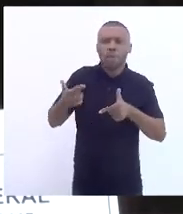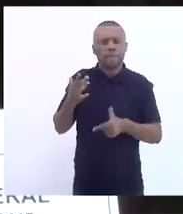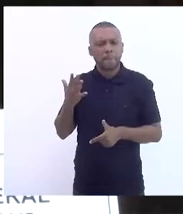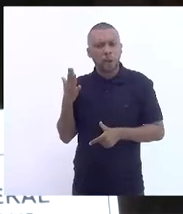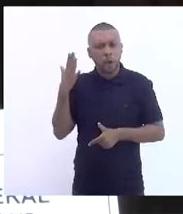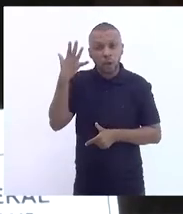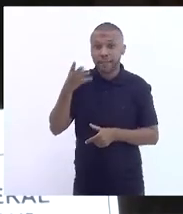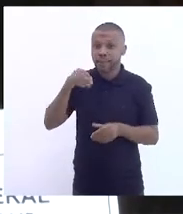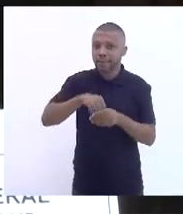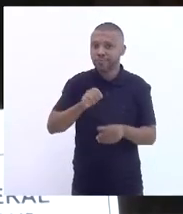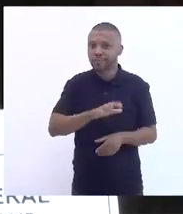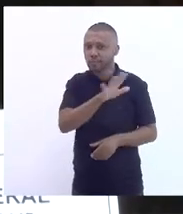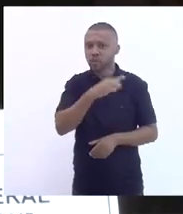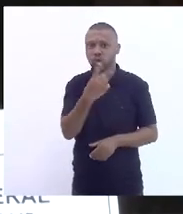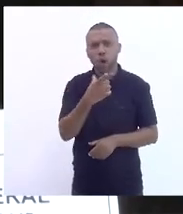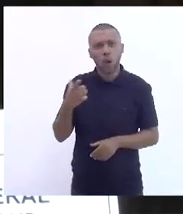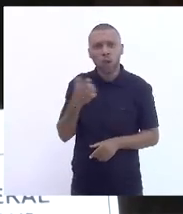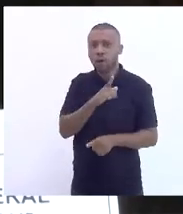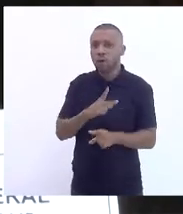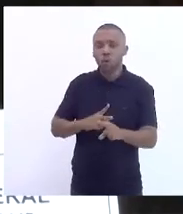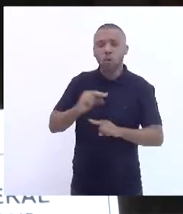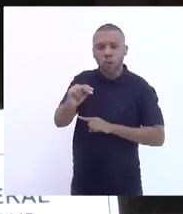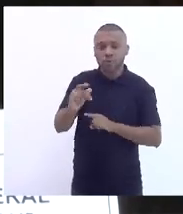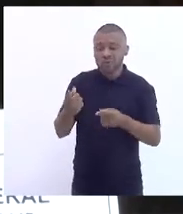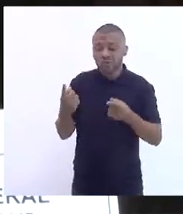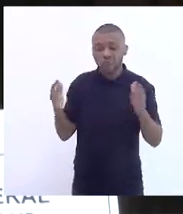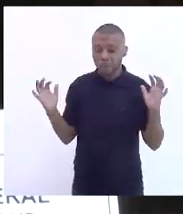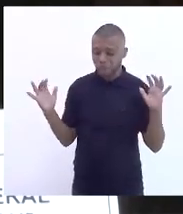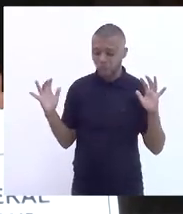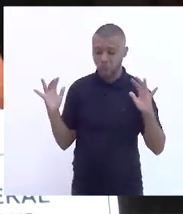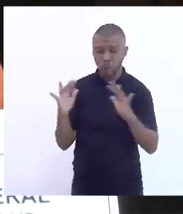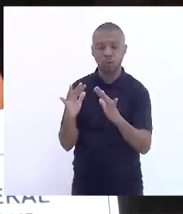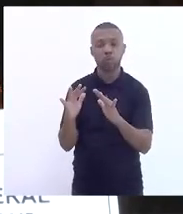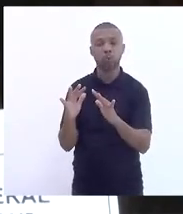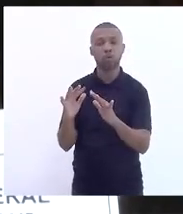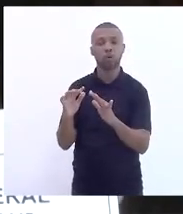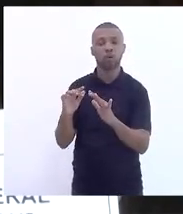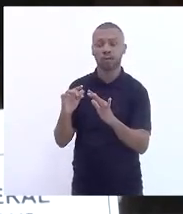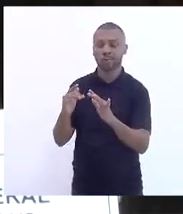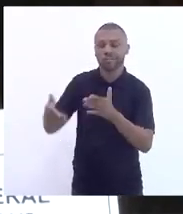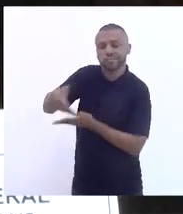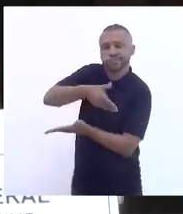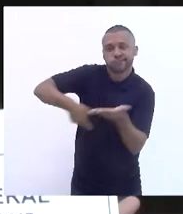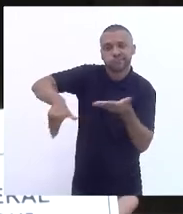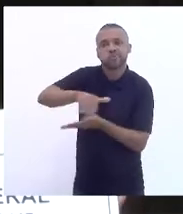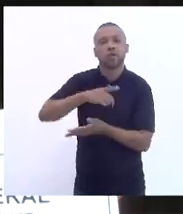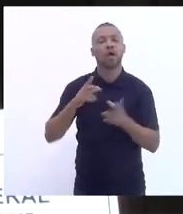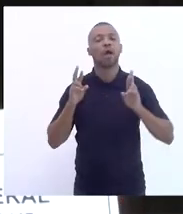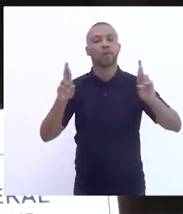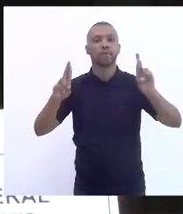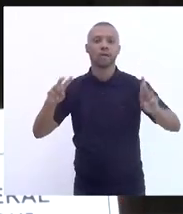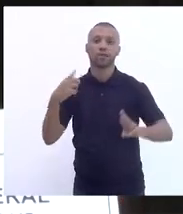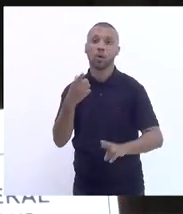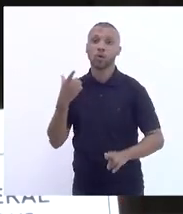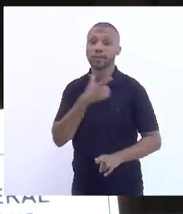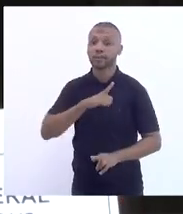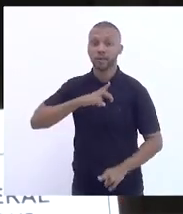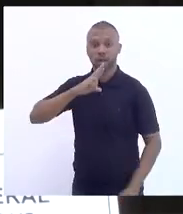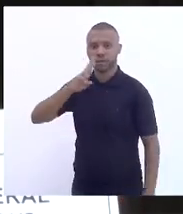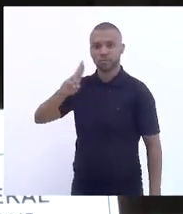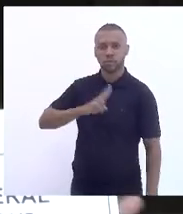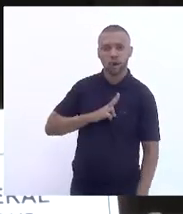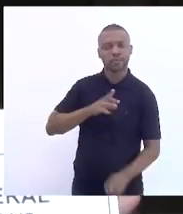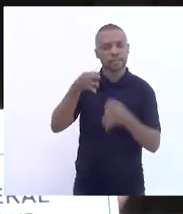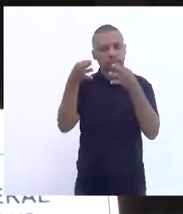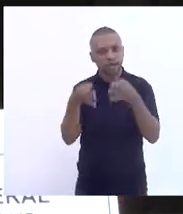com a gente venceremos aqui lombar e vamos todos os espaços e espero que a gente tenha respostas efetivas do